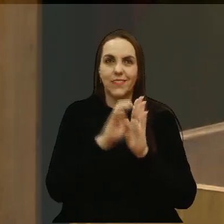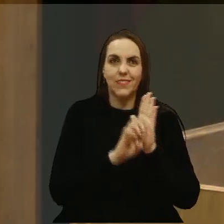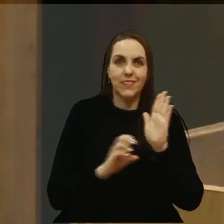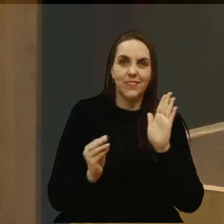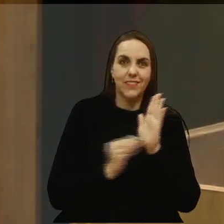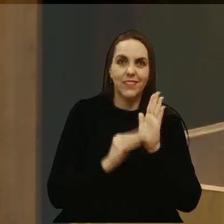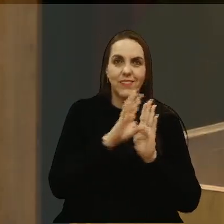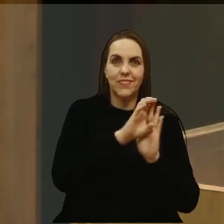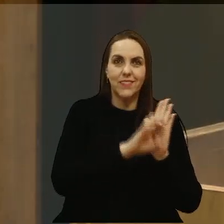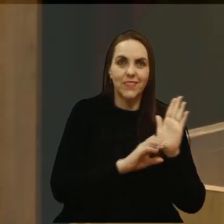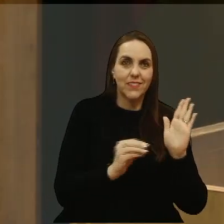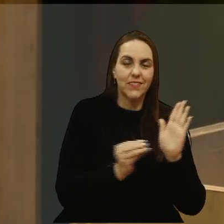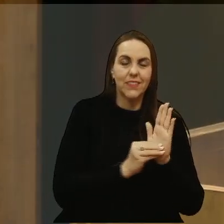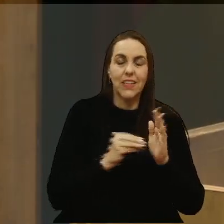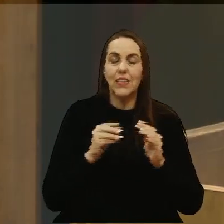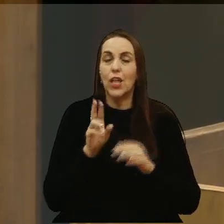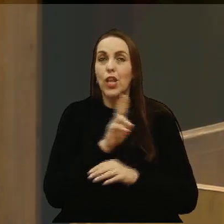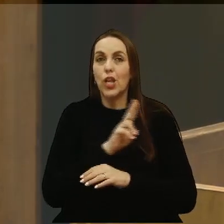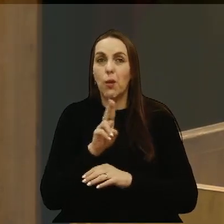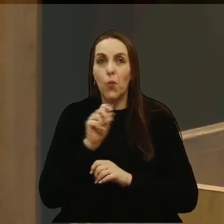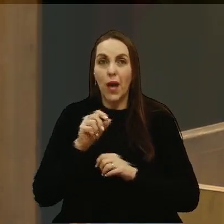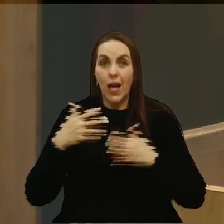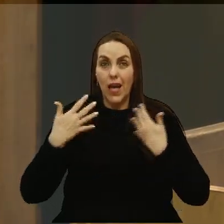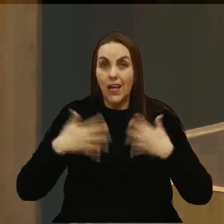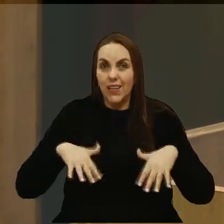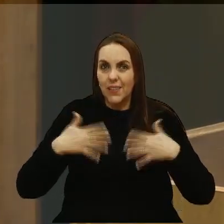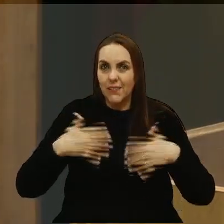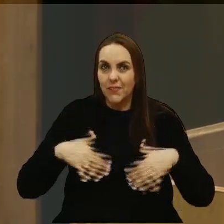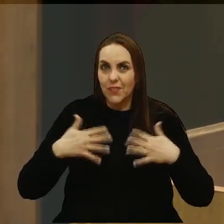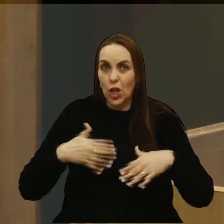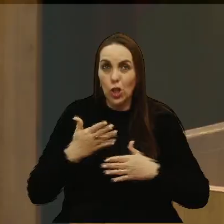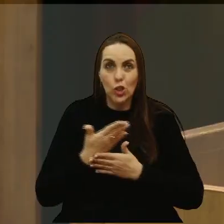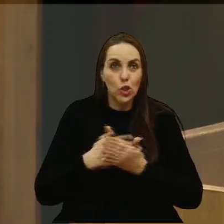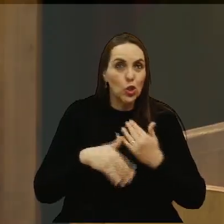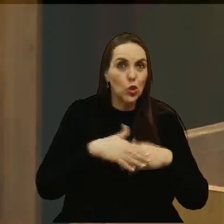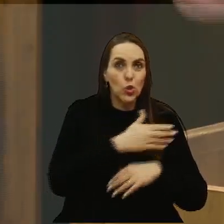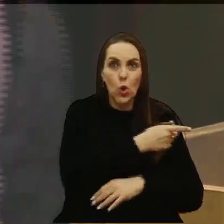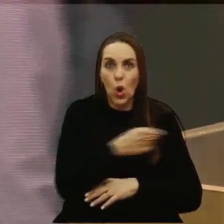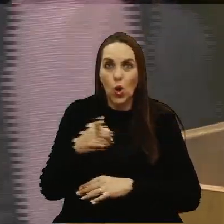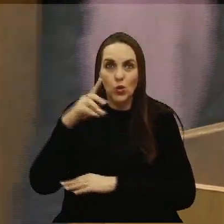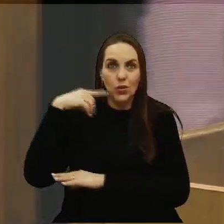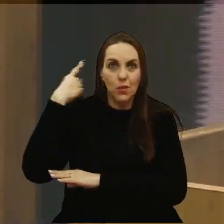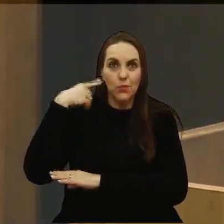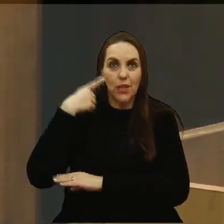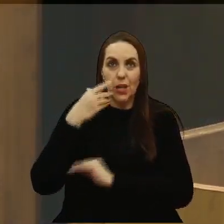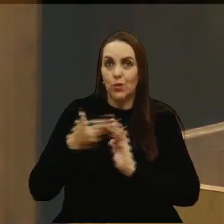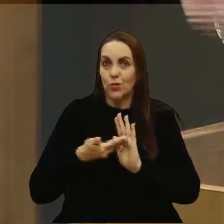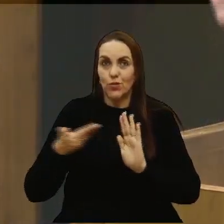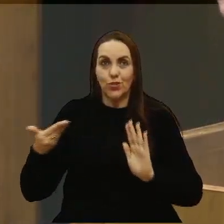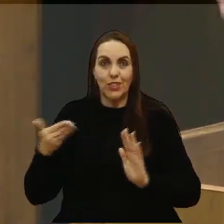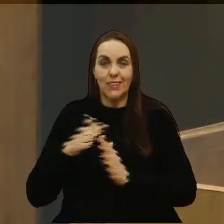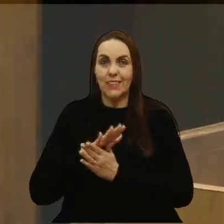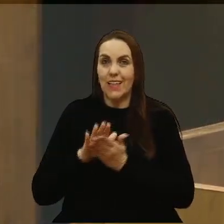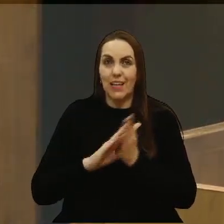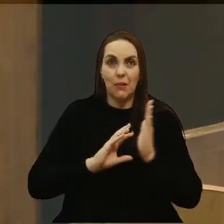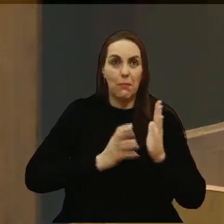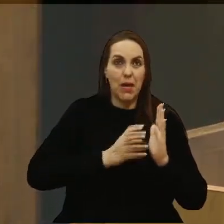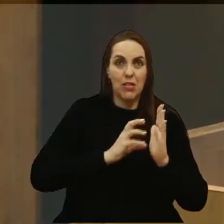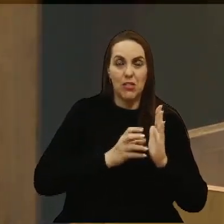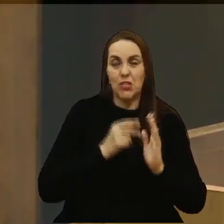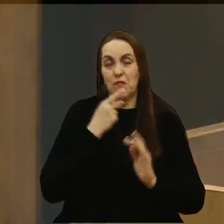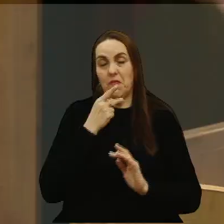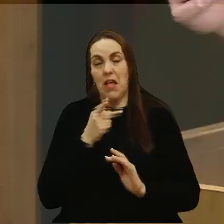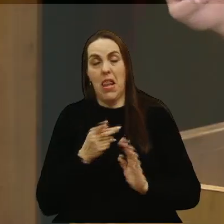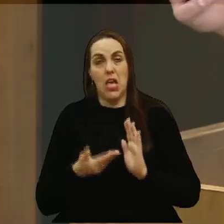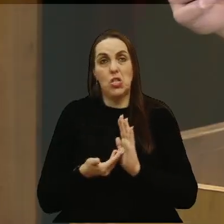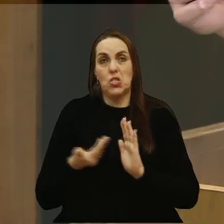nome: desespero. E vejam bem, quando eu digo todos os deputados, não estou excluindo nenhum partido, para não dizerem depois que eu excluí